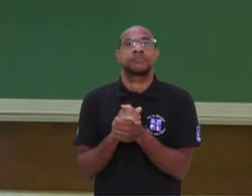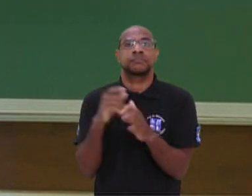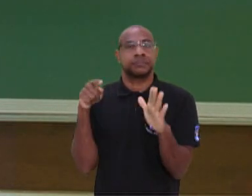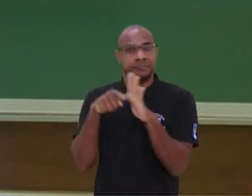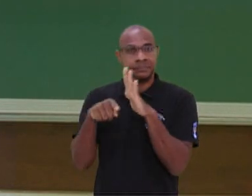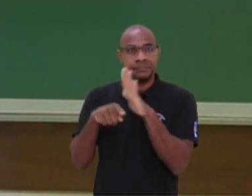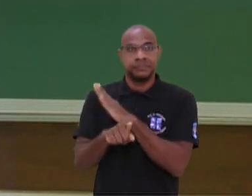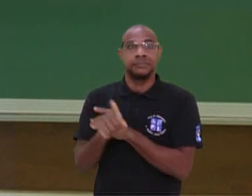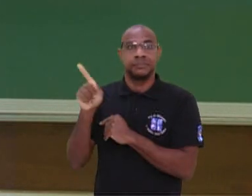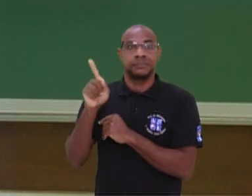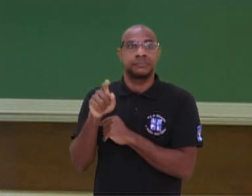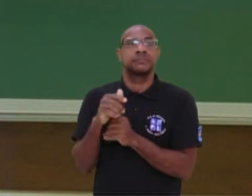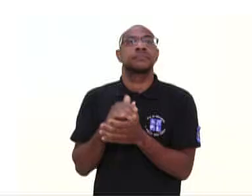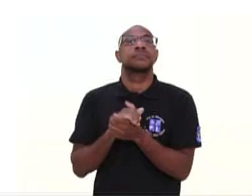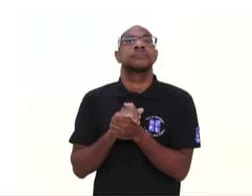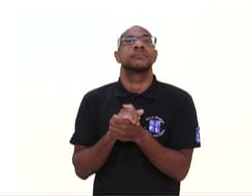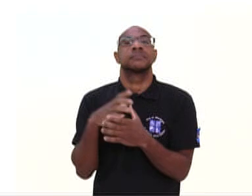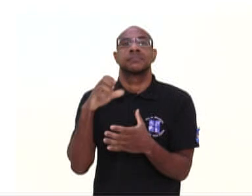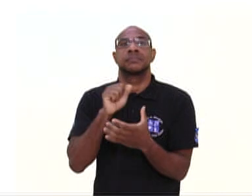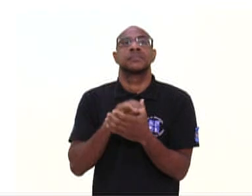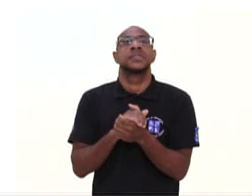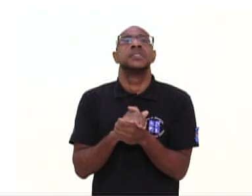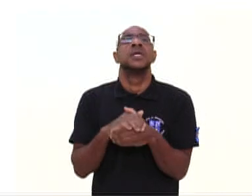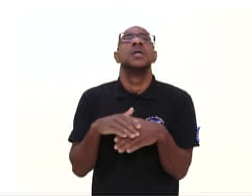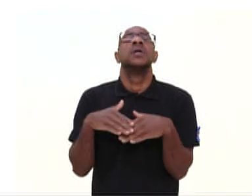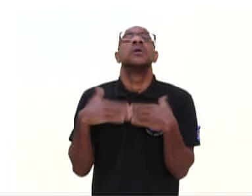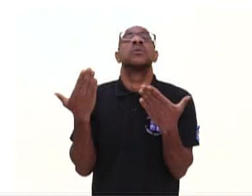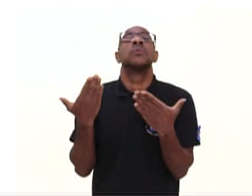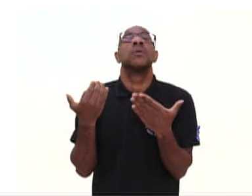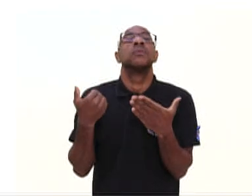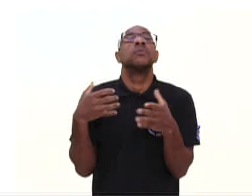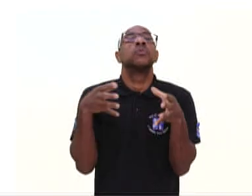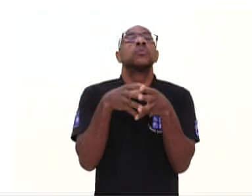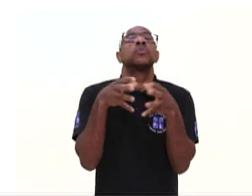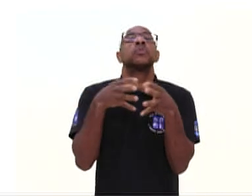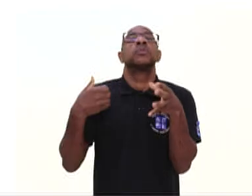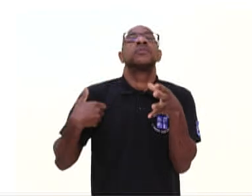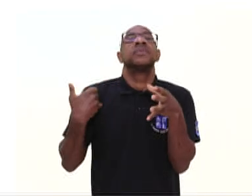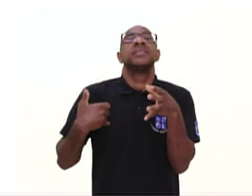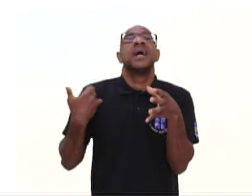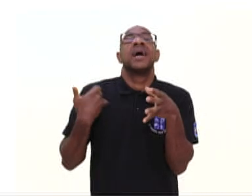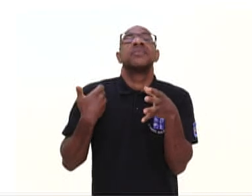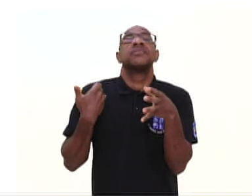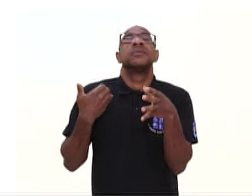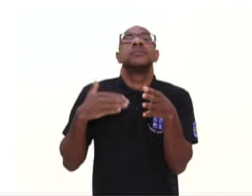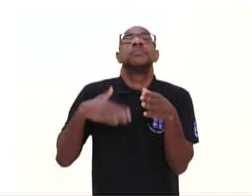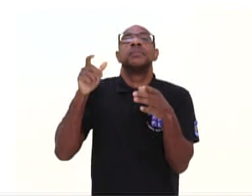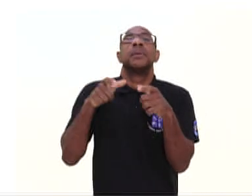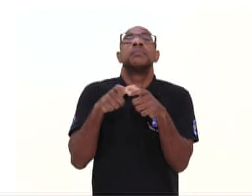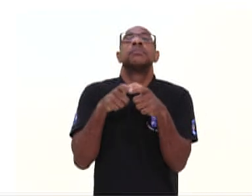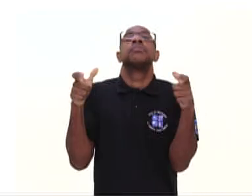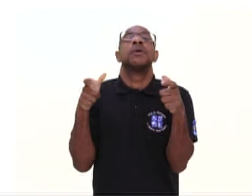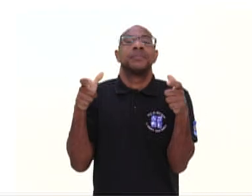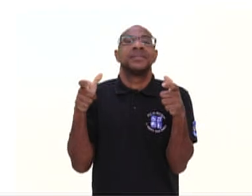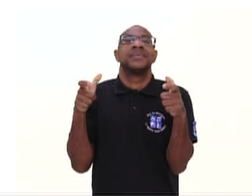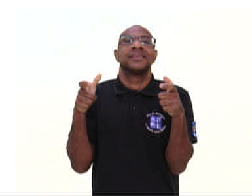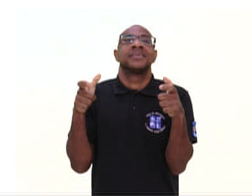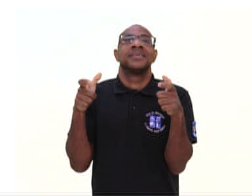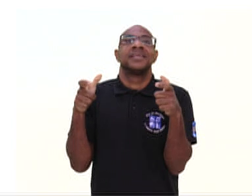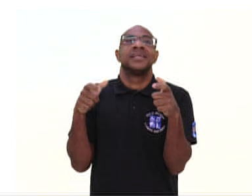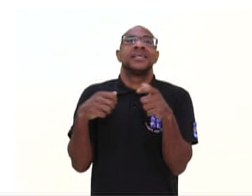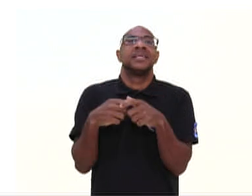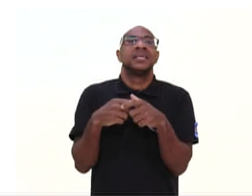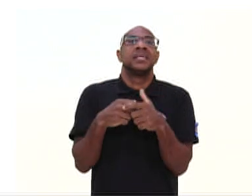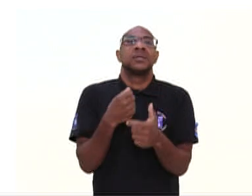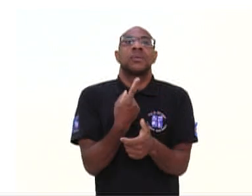quiz para vocês, jogo rápido. Qual faixa etária apresenta o maior aumento neste recorte aqui, entre